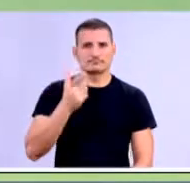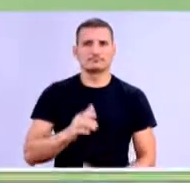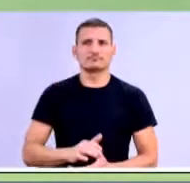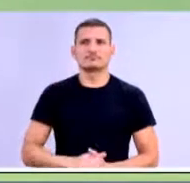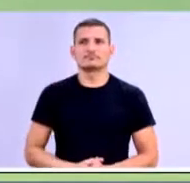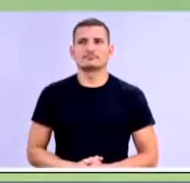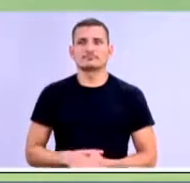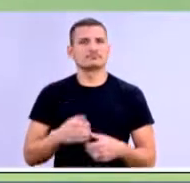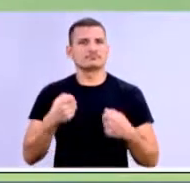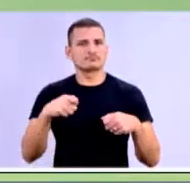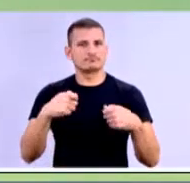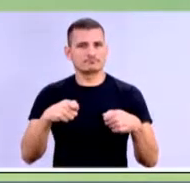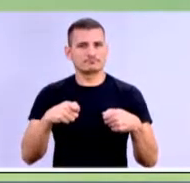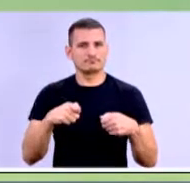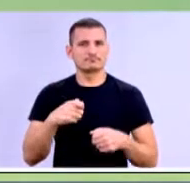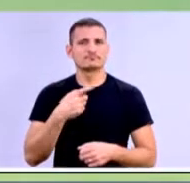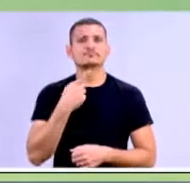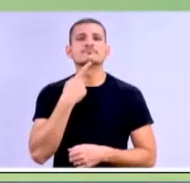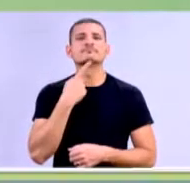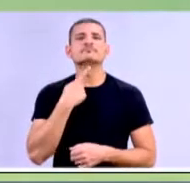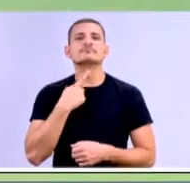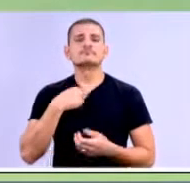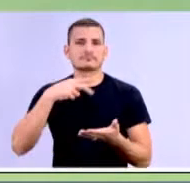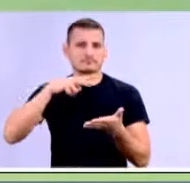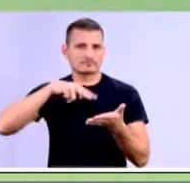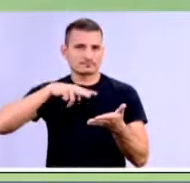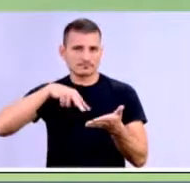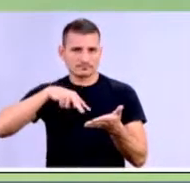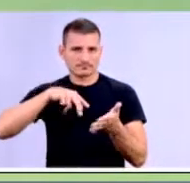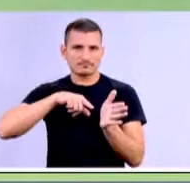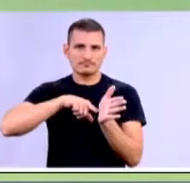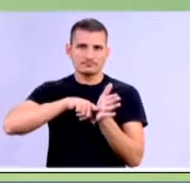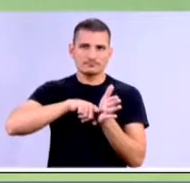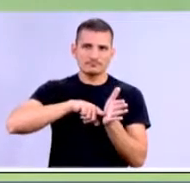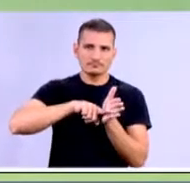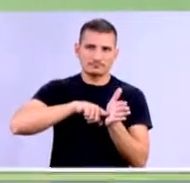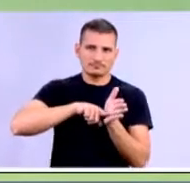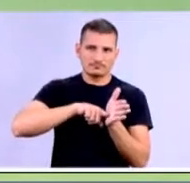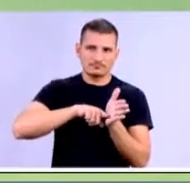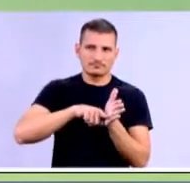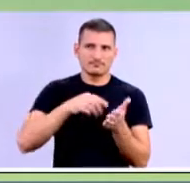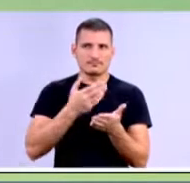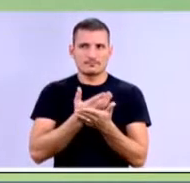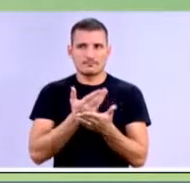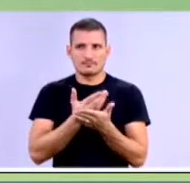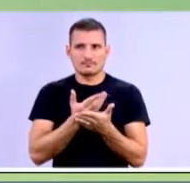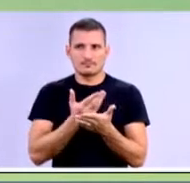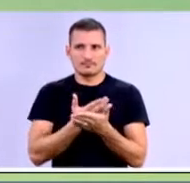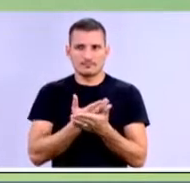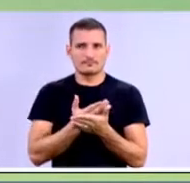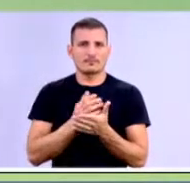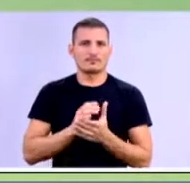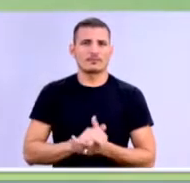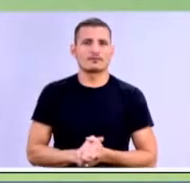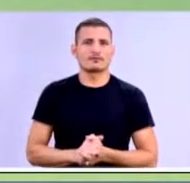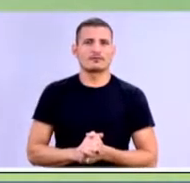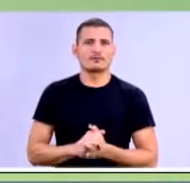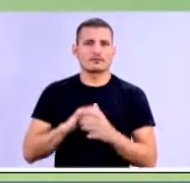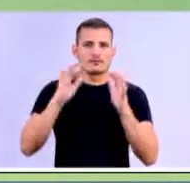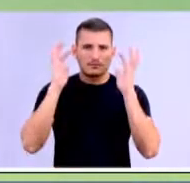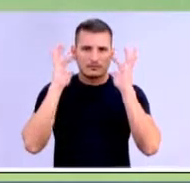necessidade e vontade de ler, pesquisar, estudar, resolver